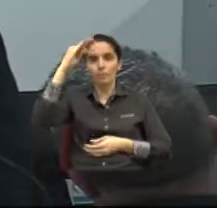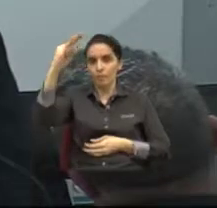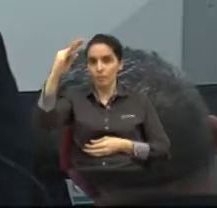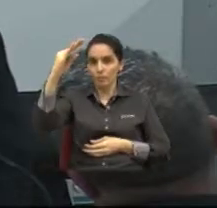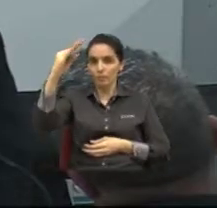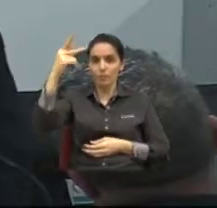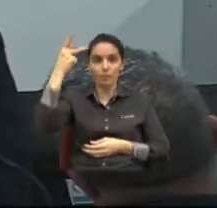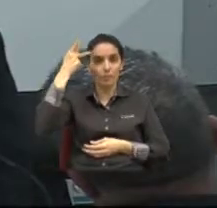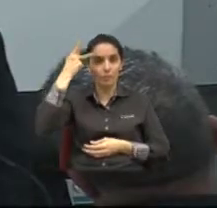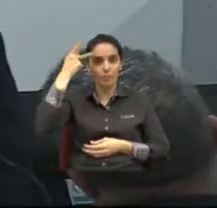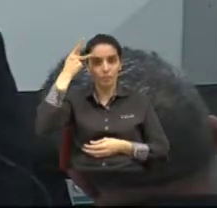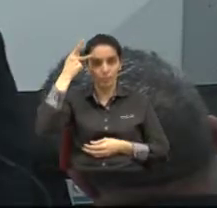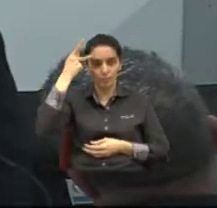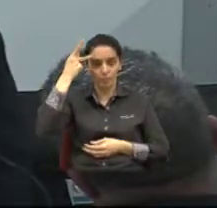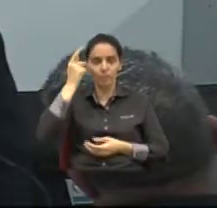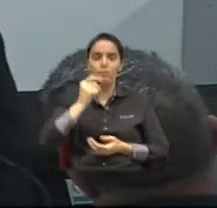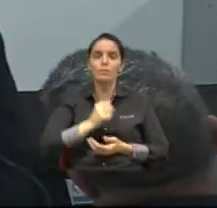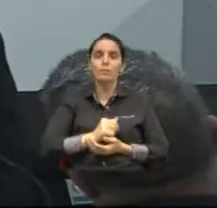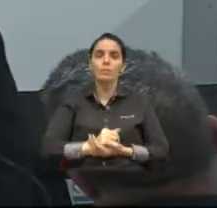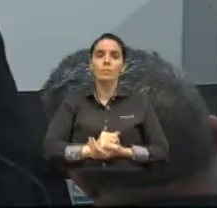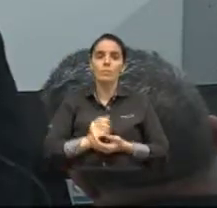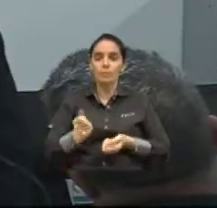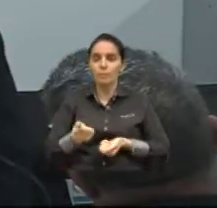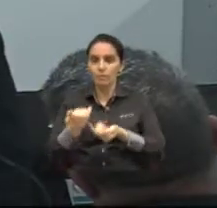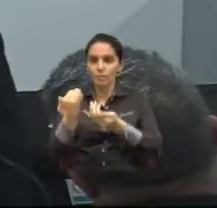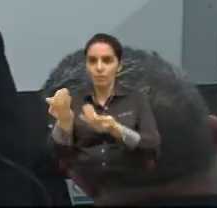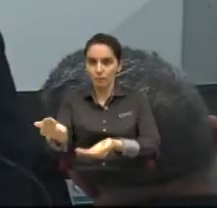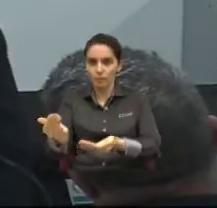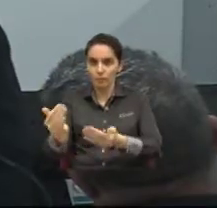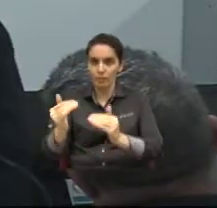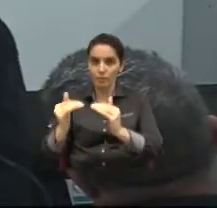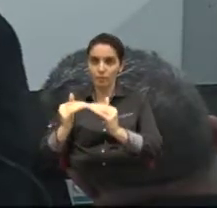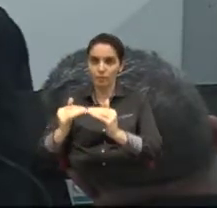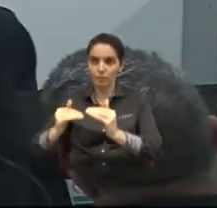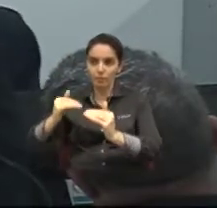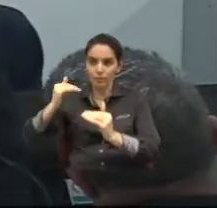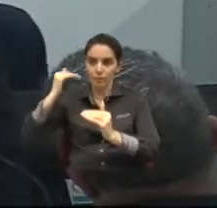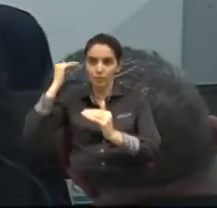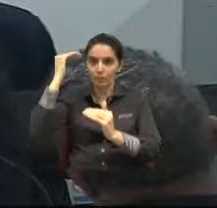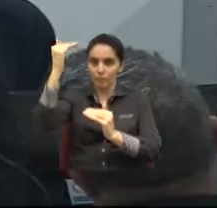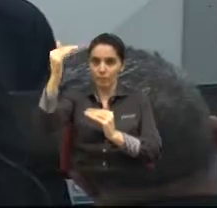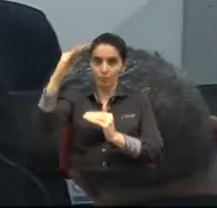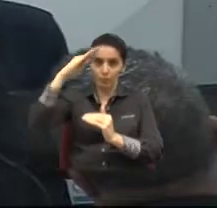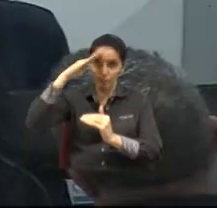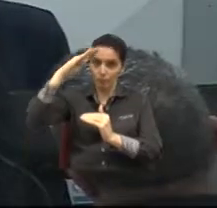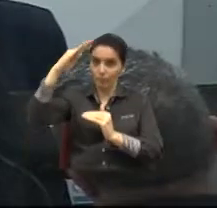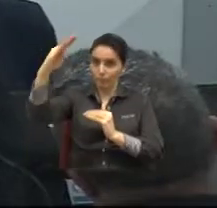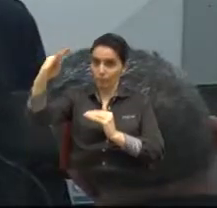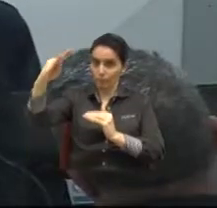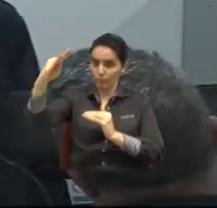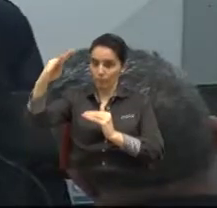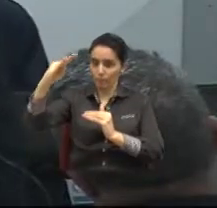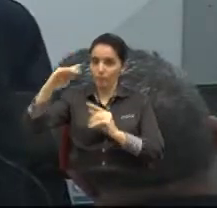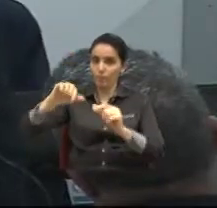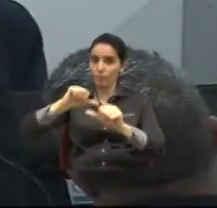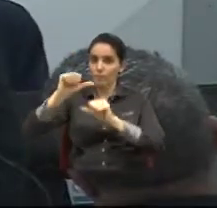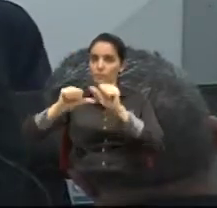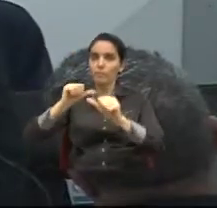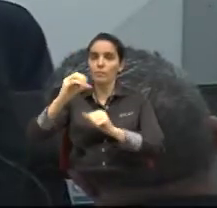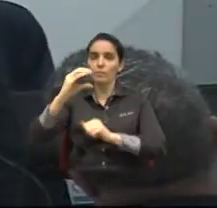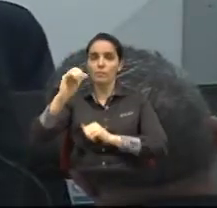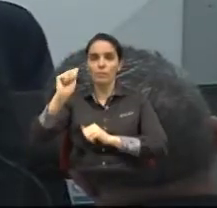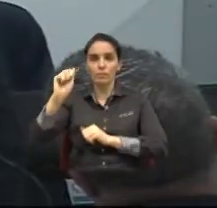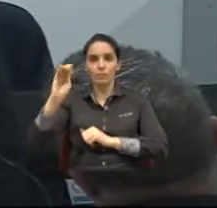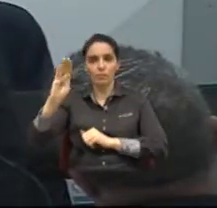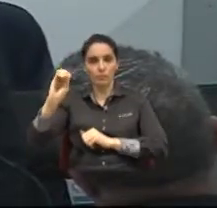Paulo, usando as suas atribuições, concedeu a promoção póstuma do soldado PM Odilon Lopes para cabo, fazendo-a